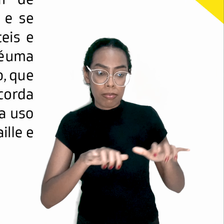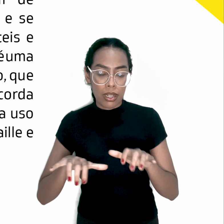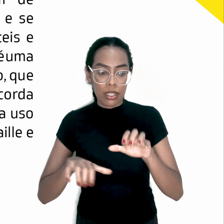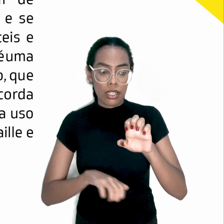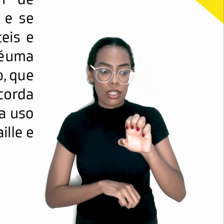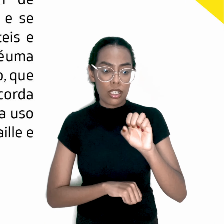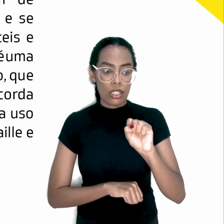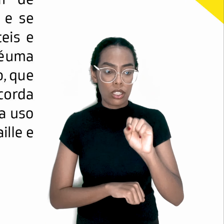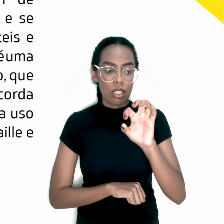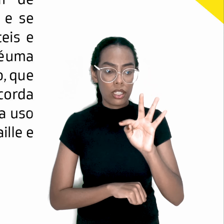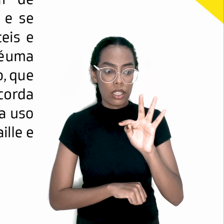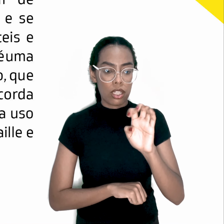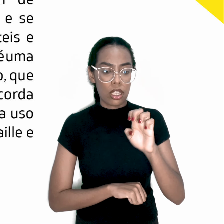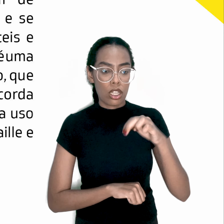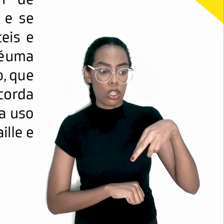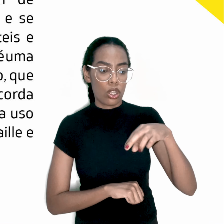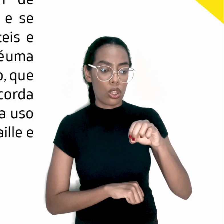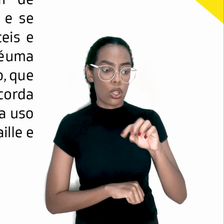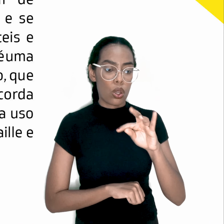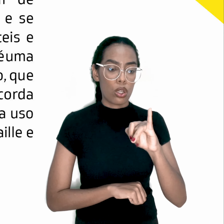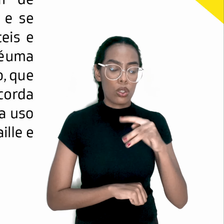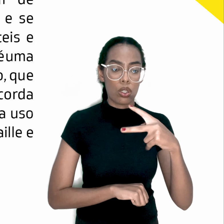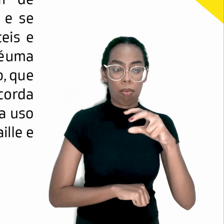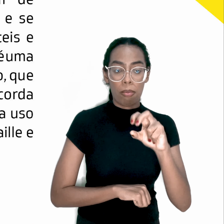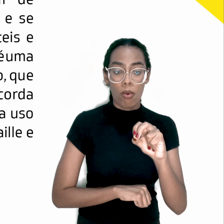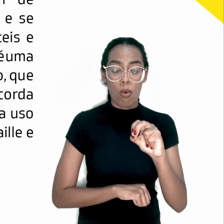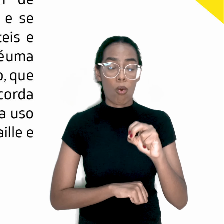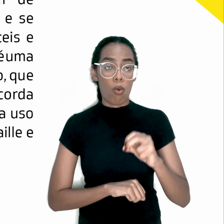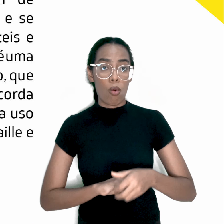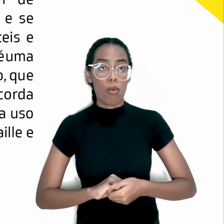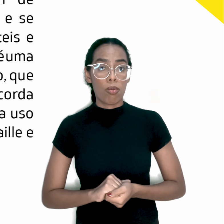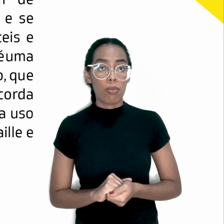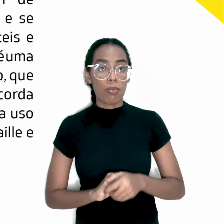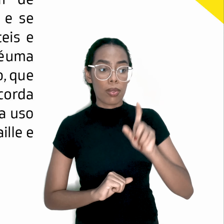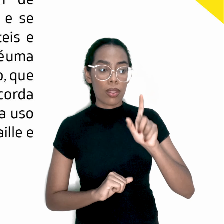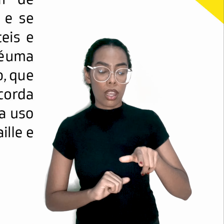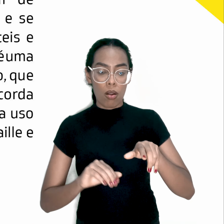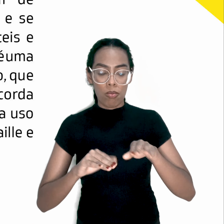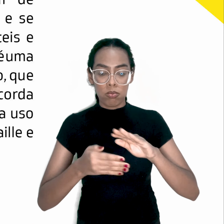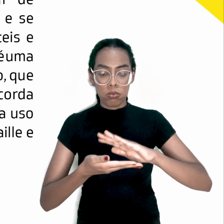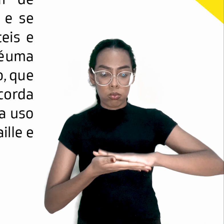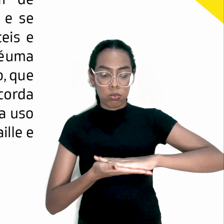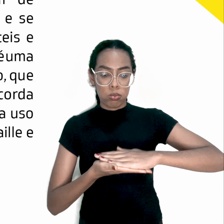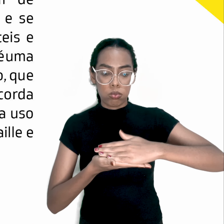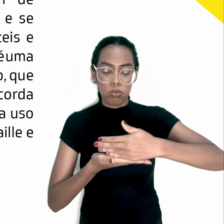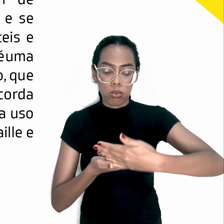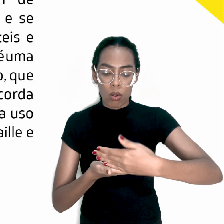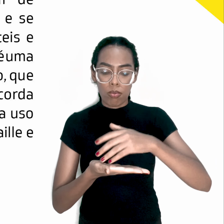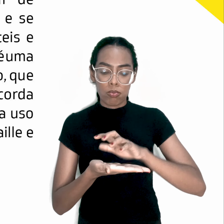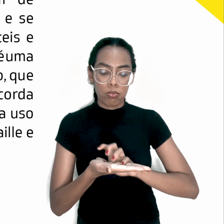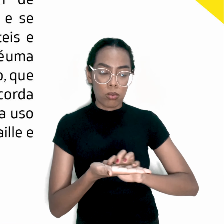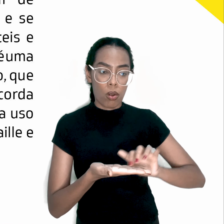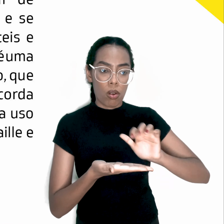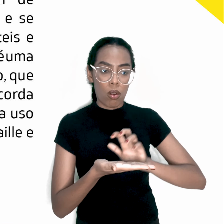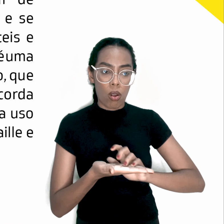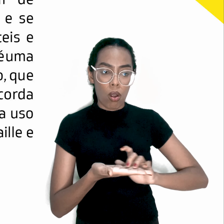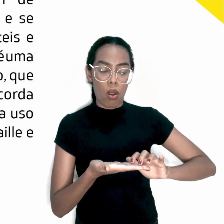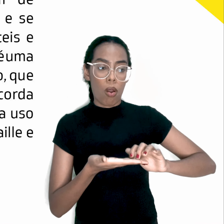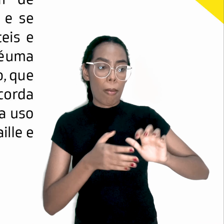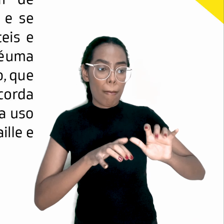multissensoriais Máquina de estenótipo, que é uma máquina de taquigrafia Ou gravador de esteno, que tem um